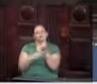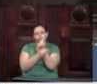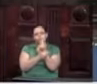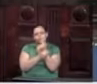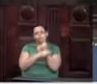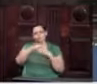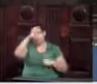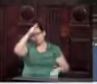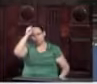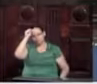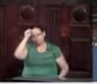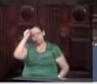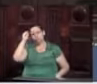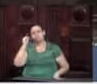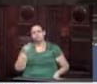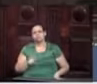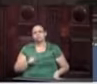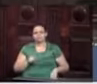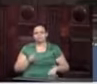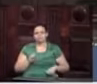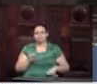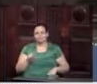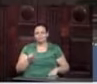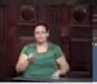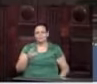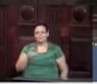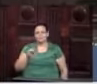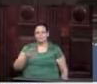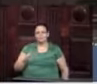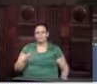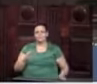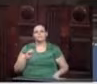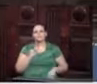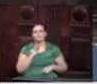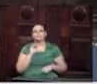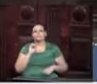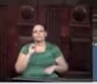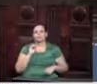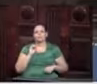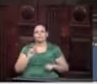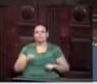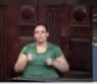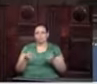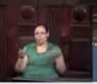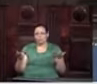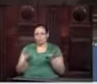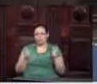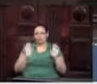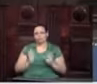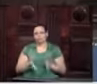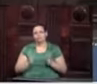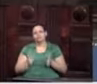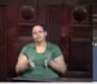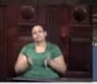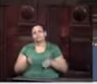o controle da criminalidade. Então, agora, já está